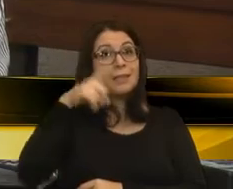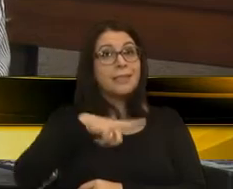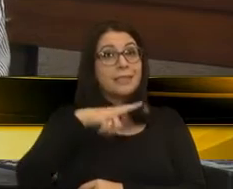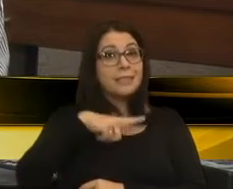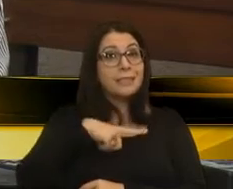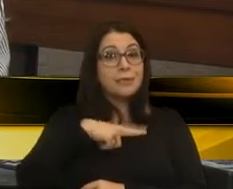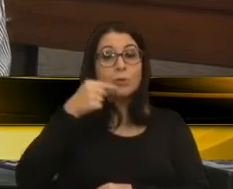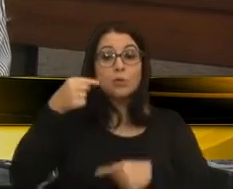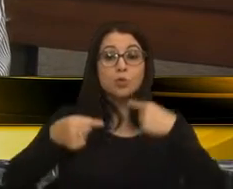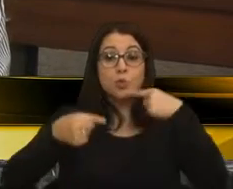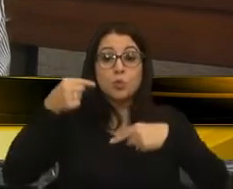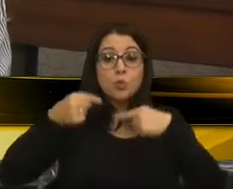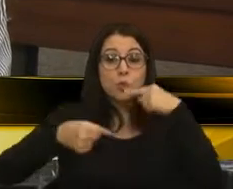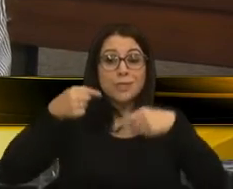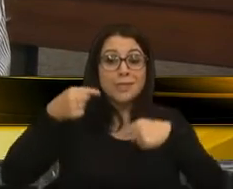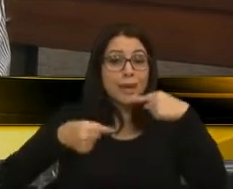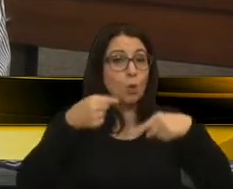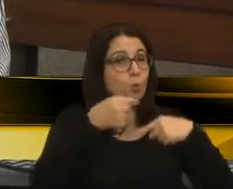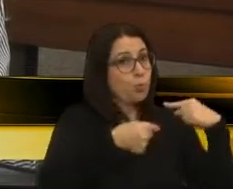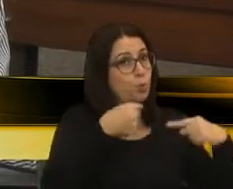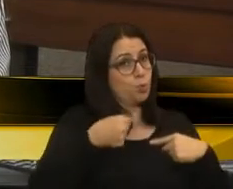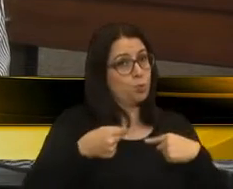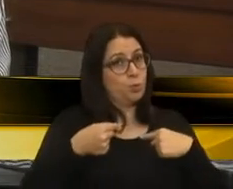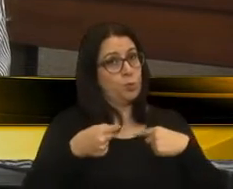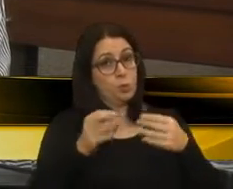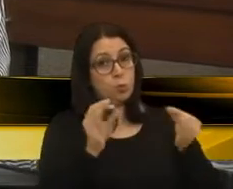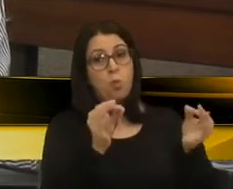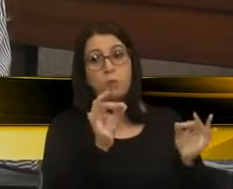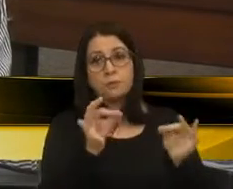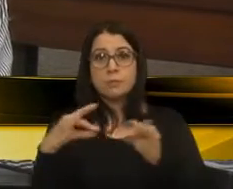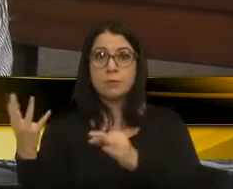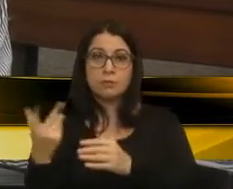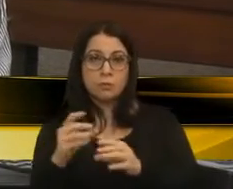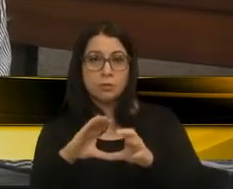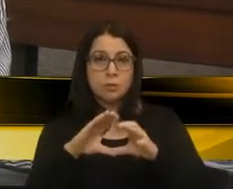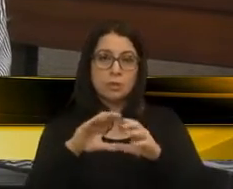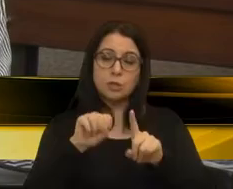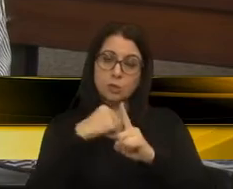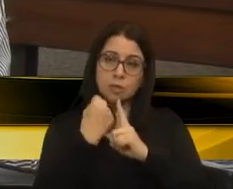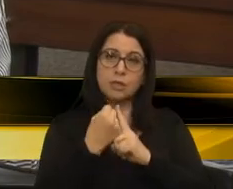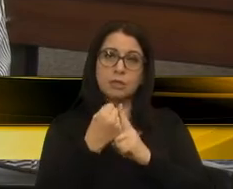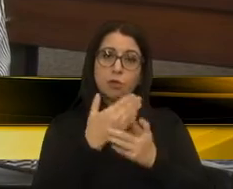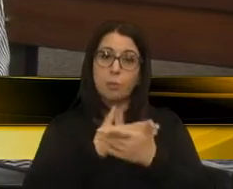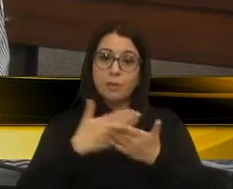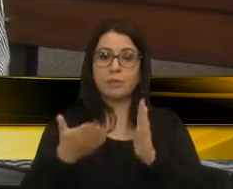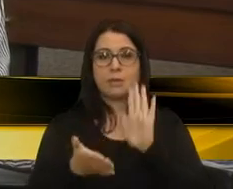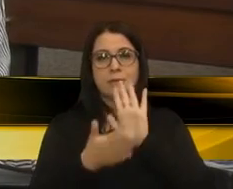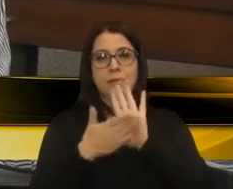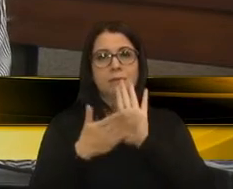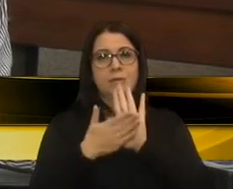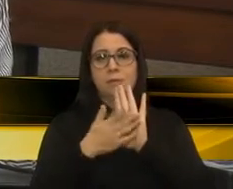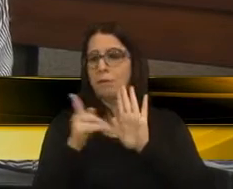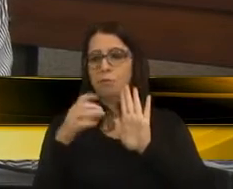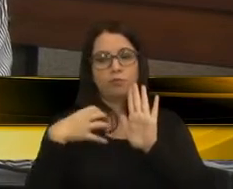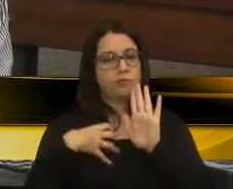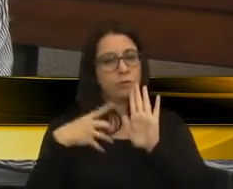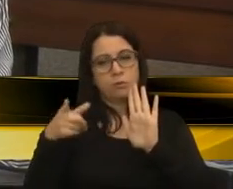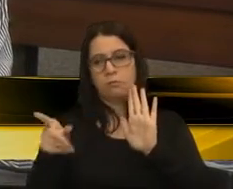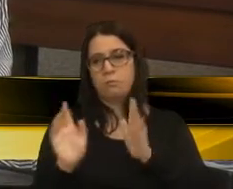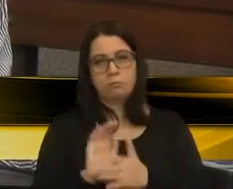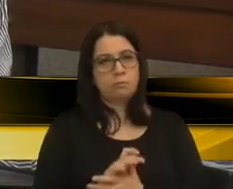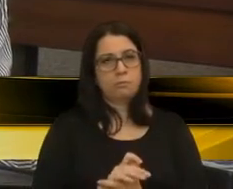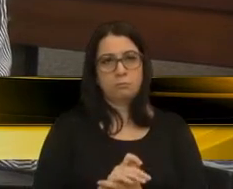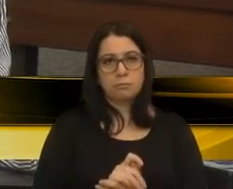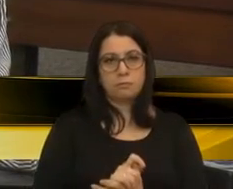uma discussão ampla e dessa discussão e do consenso da sociedade nascer uma proposta e não da forma como ela está